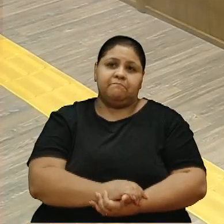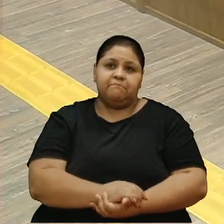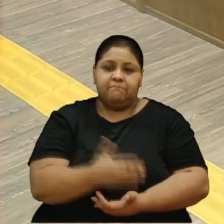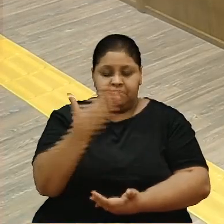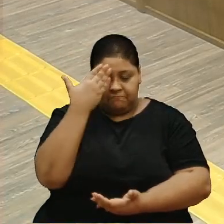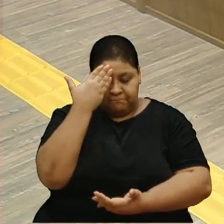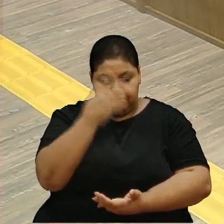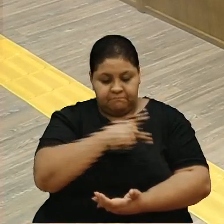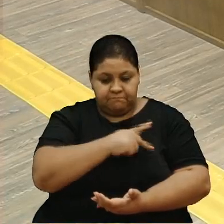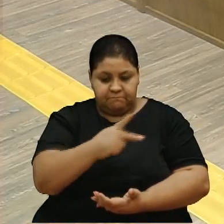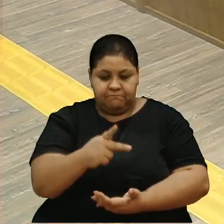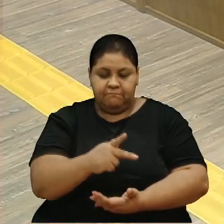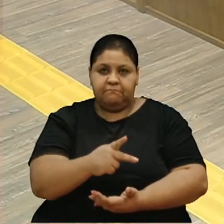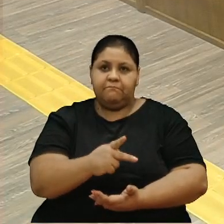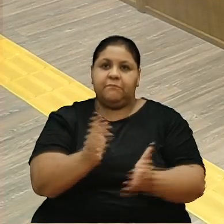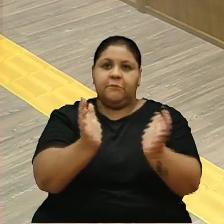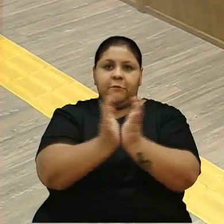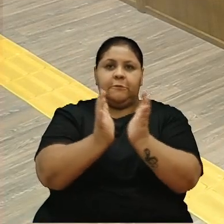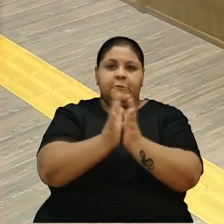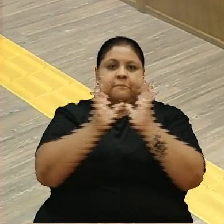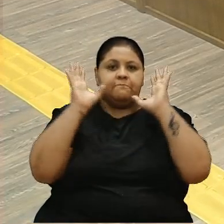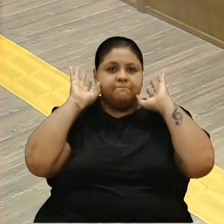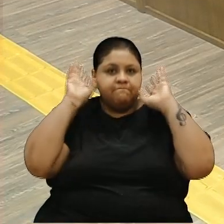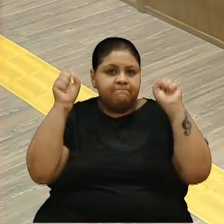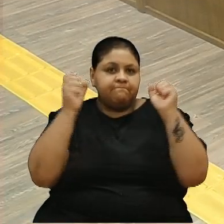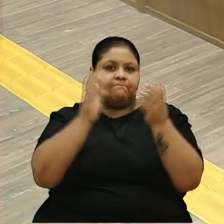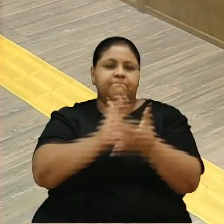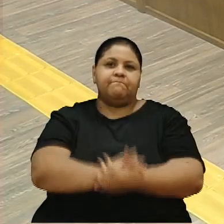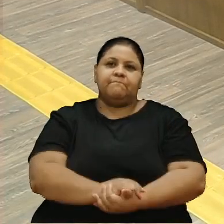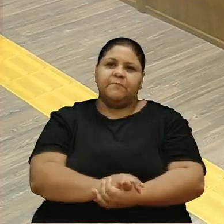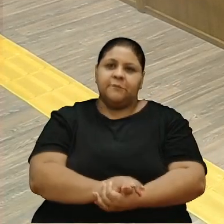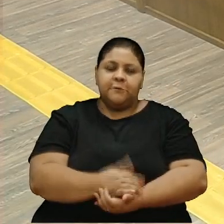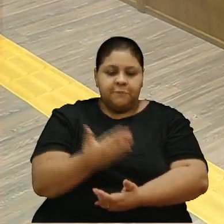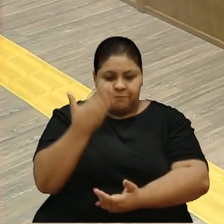obrigado, presidente, e aos pares que me ouviram. Obrigado, vereador